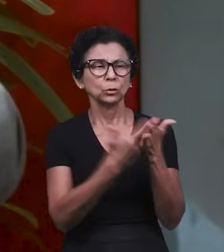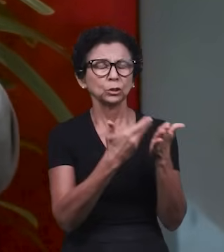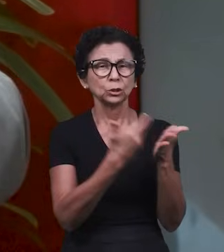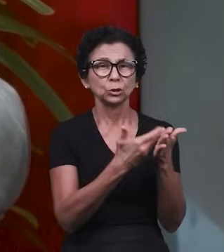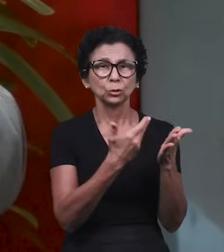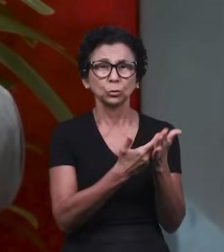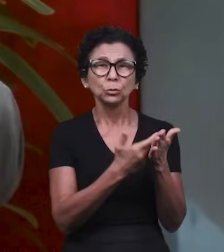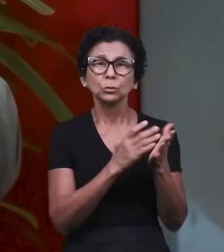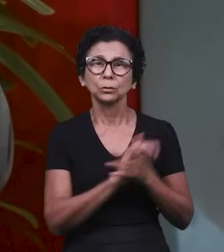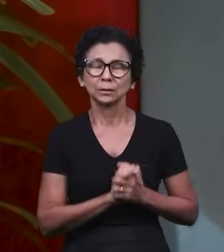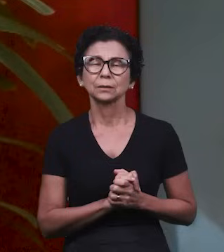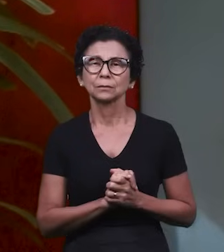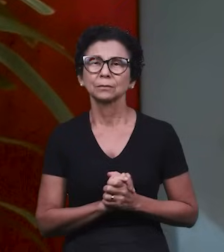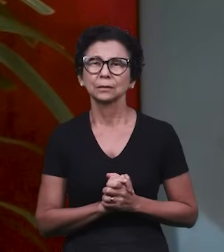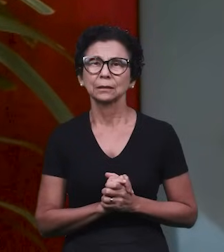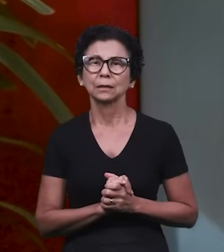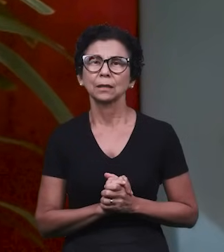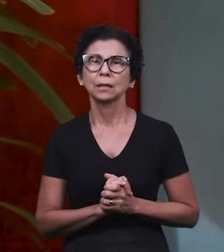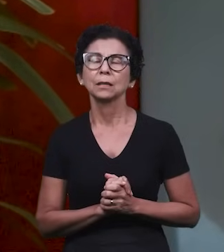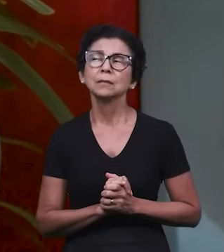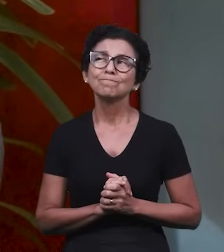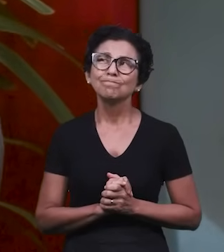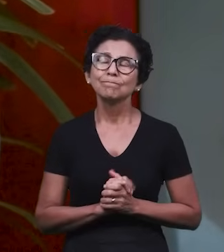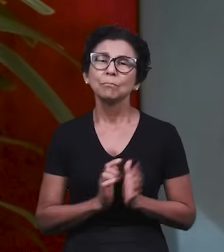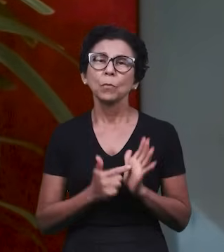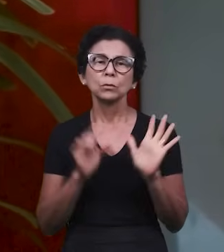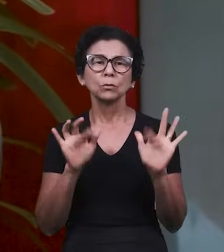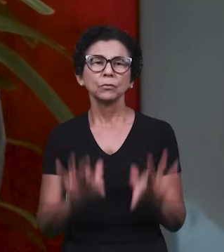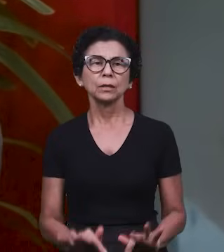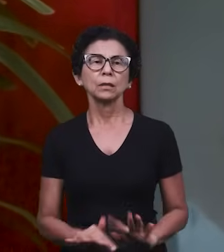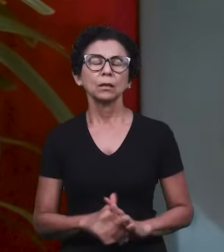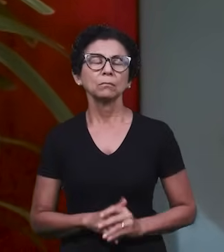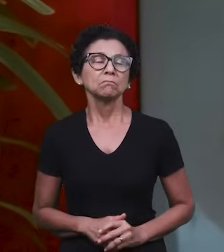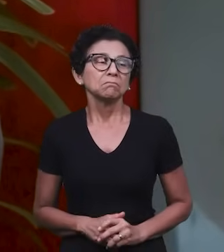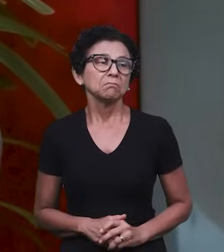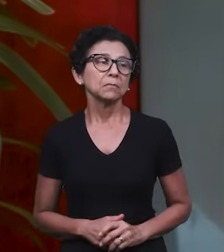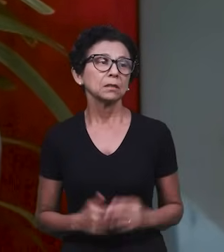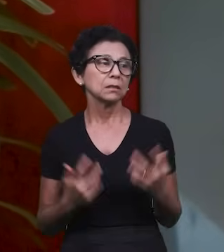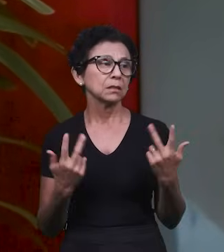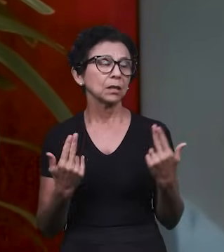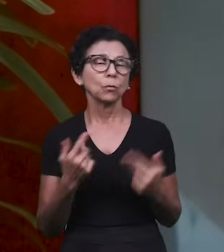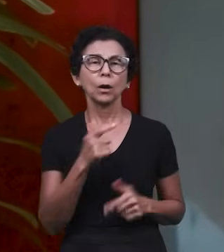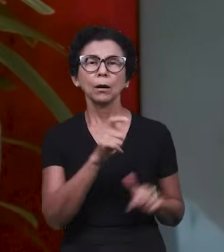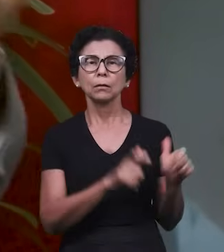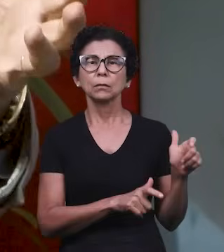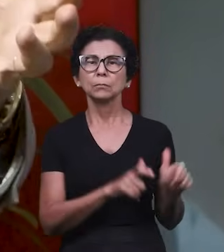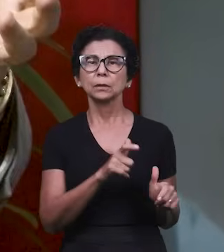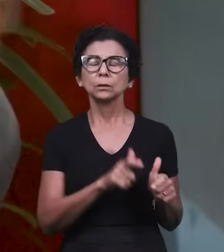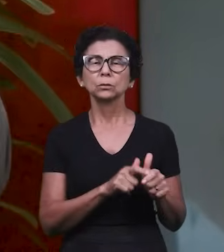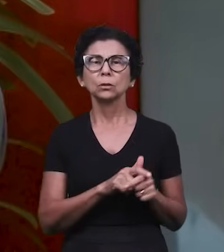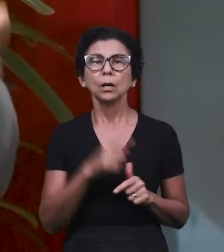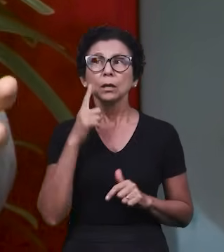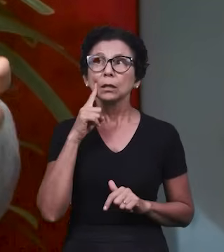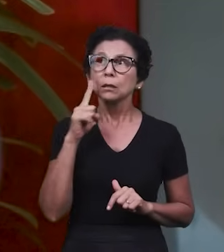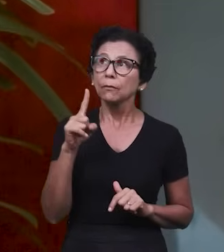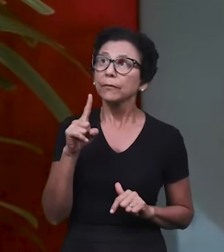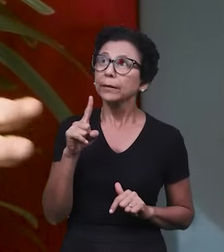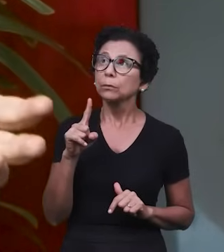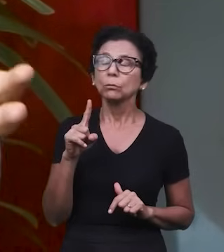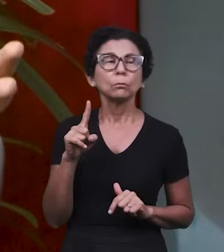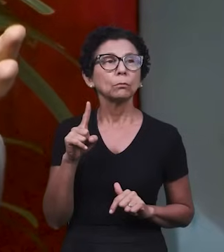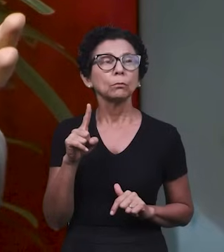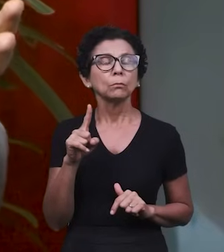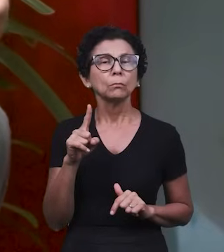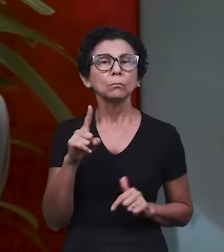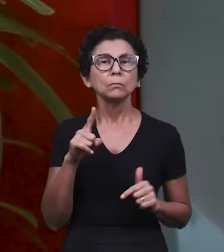chegando, acontecendo. Só que para muitos é como se fosse uma placa, um sinal de trânsito em coreano. Eles estão vendo acontecer. Ele está vendo o sinal, mas ele não sabe o